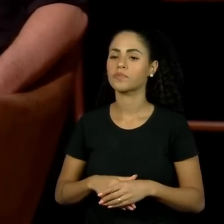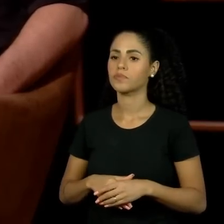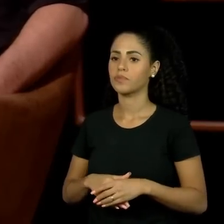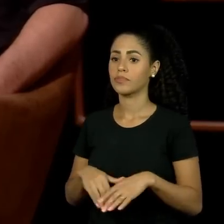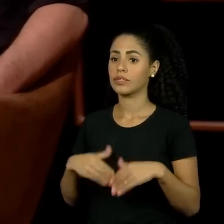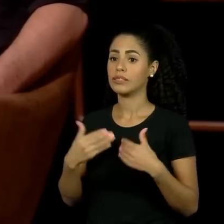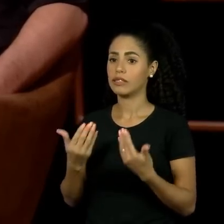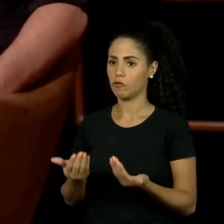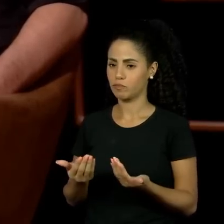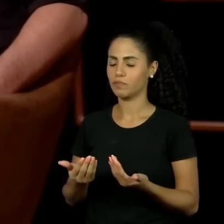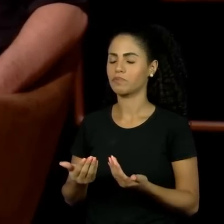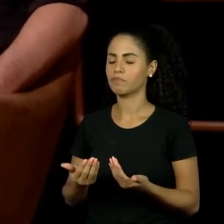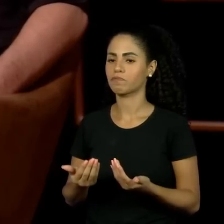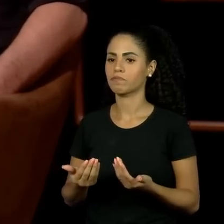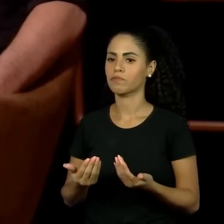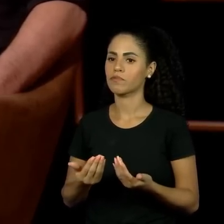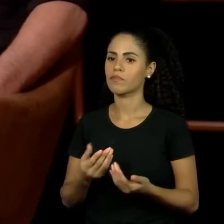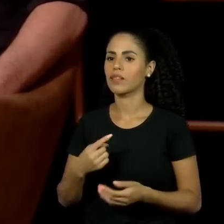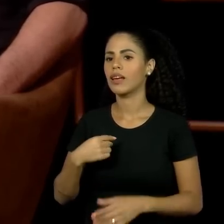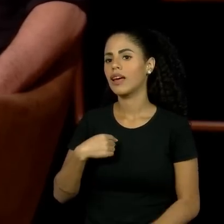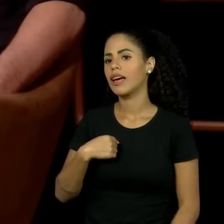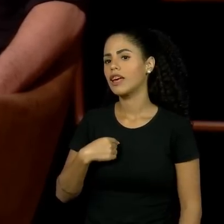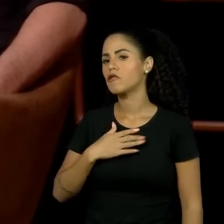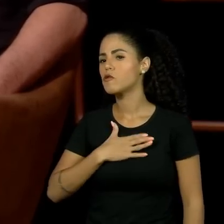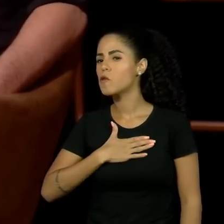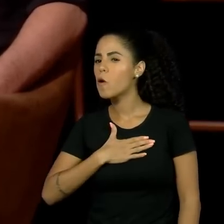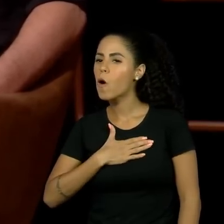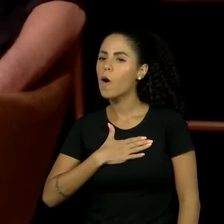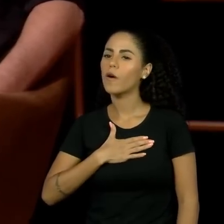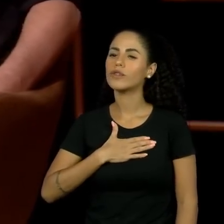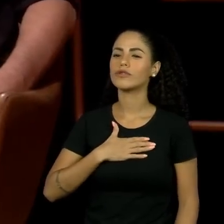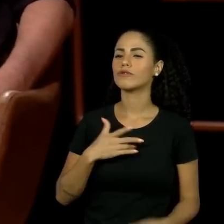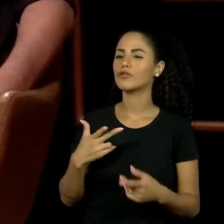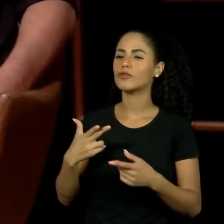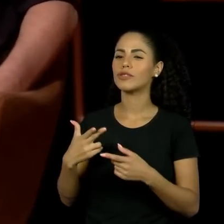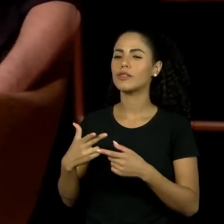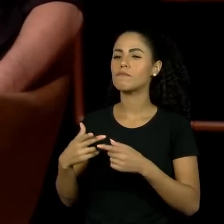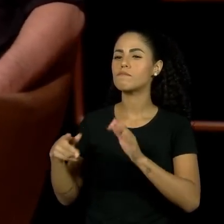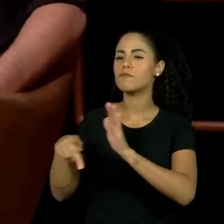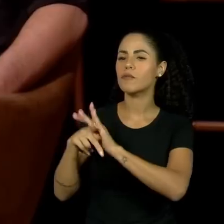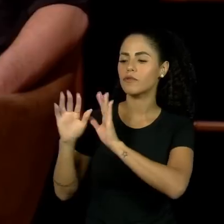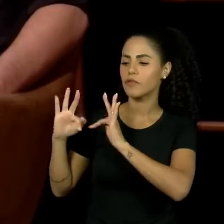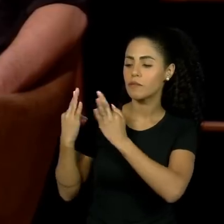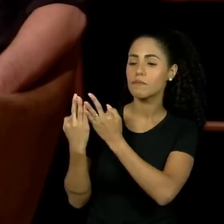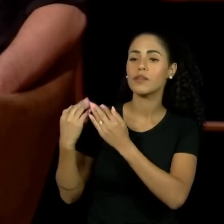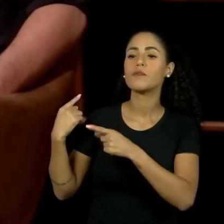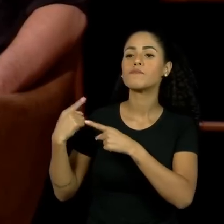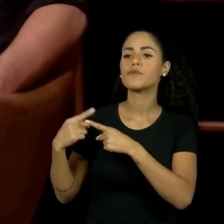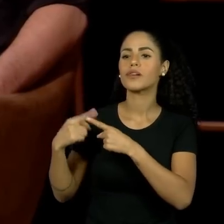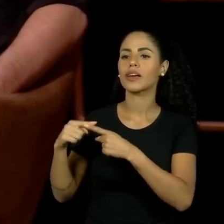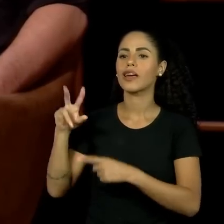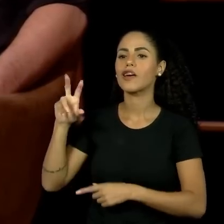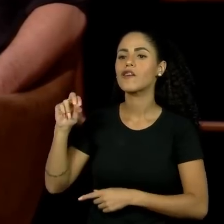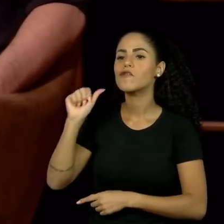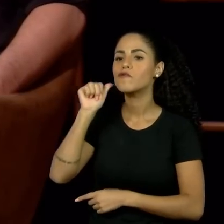eu acho que tem um pouquinho de veia familiar. Minha avó pintava, minha mãe